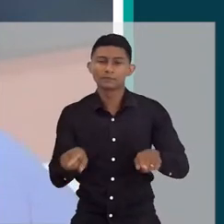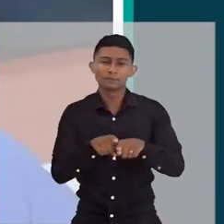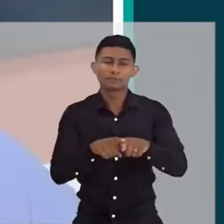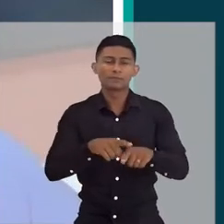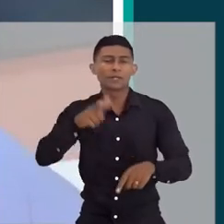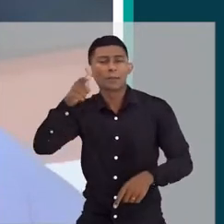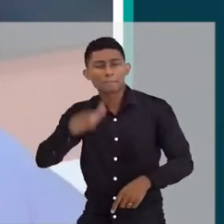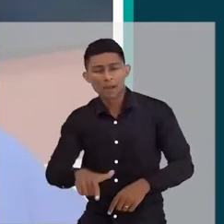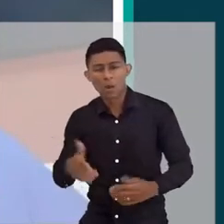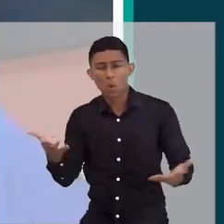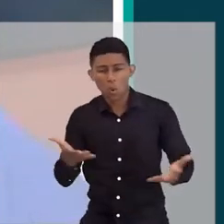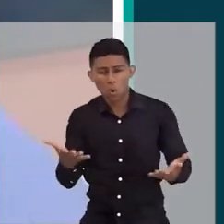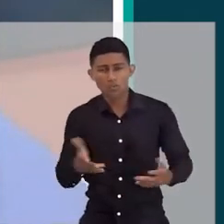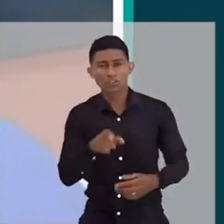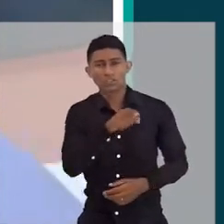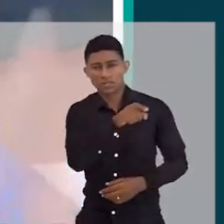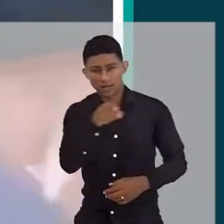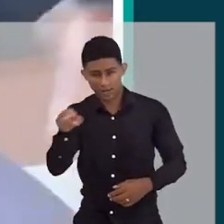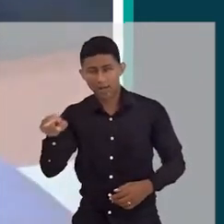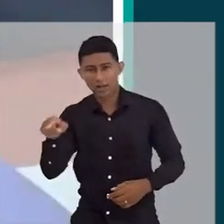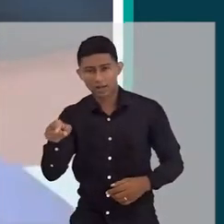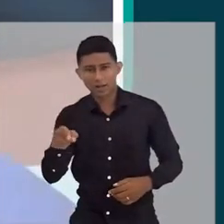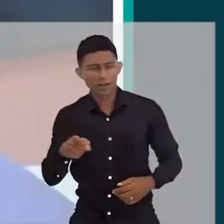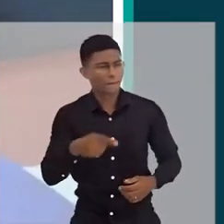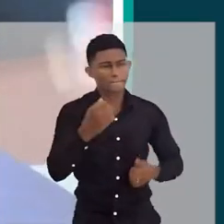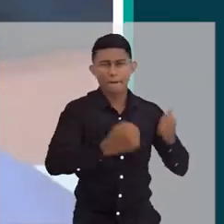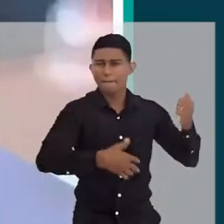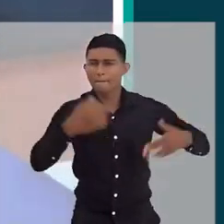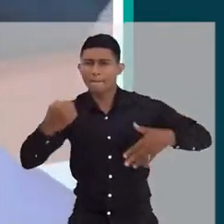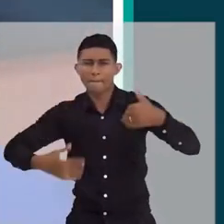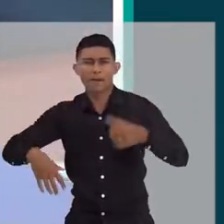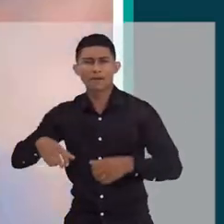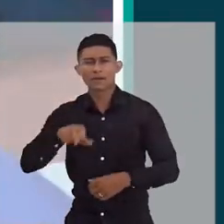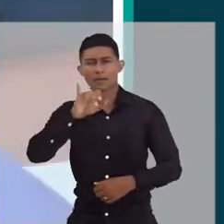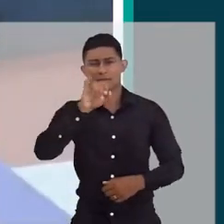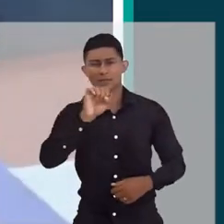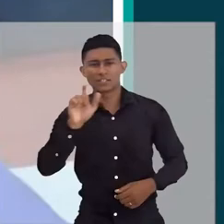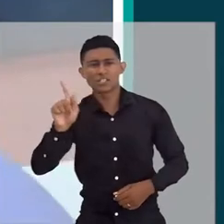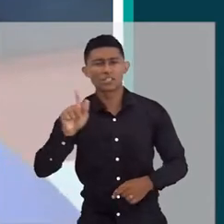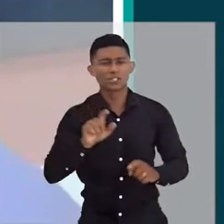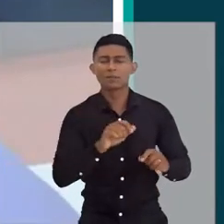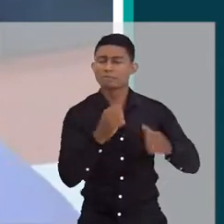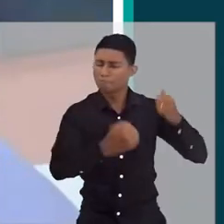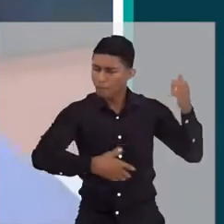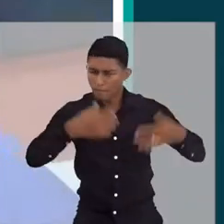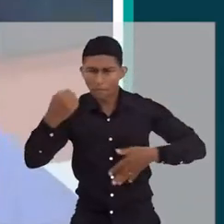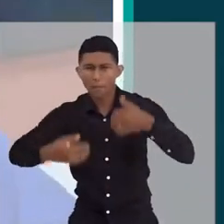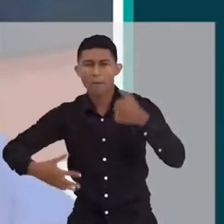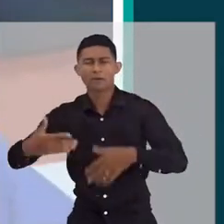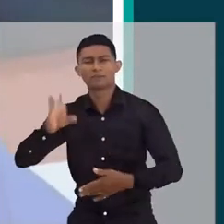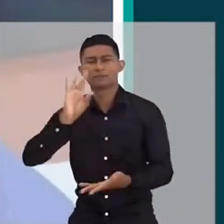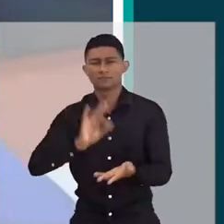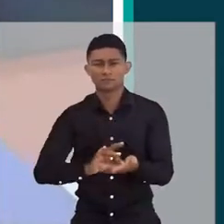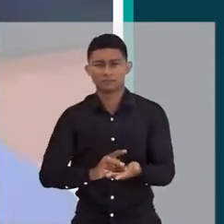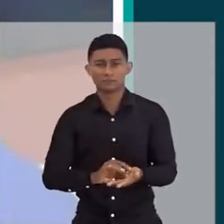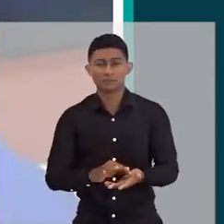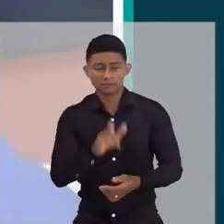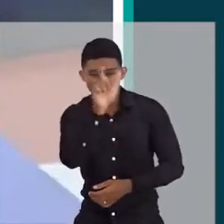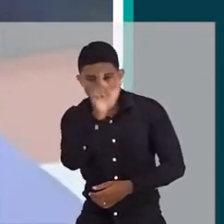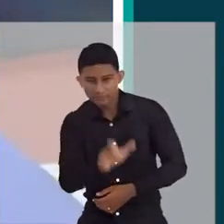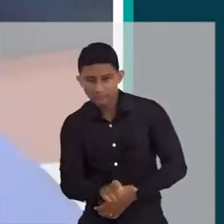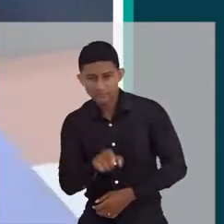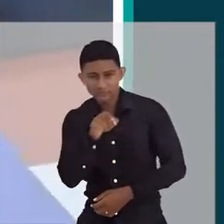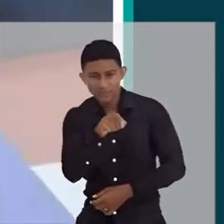As defesas, o que ela fala hoje é o que está muito antenado com esse mercado, que é ESG, é fato. Mas eu estou falando